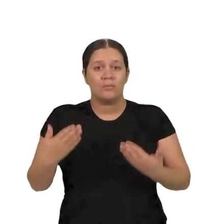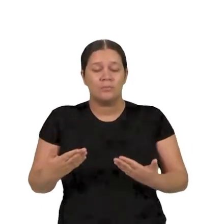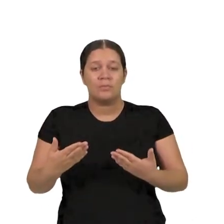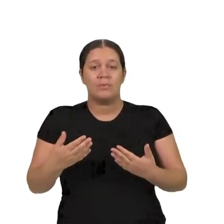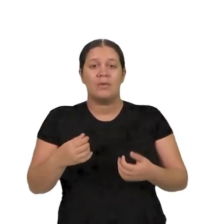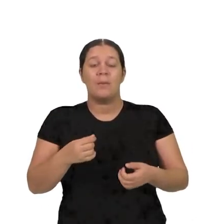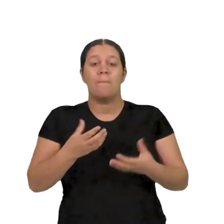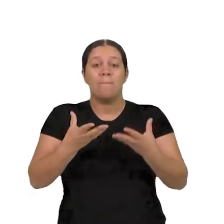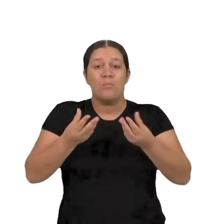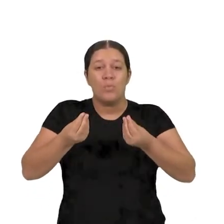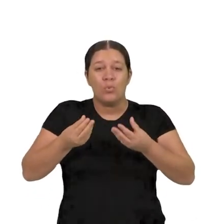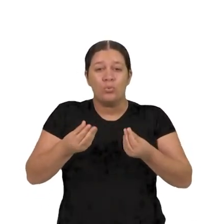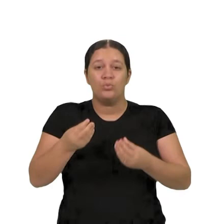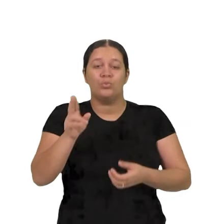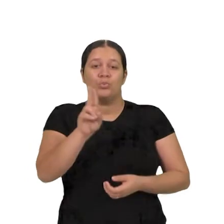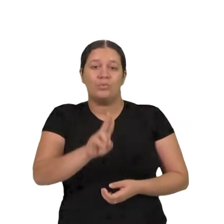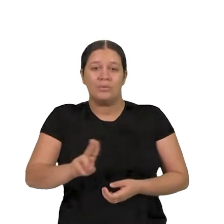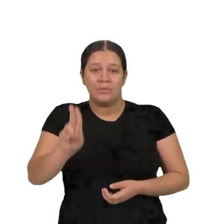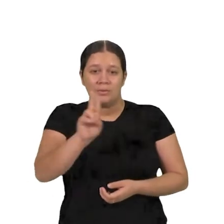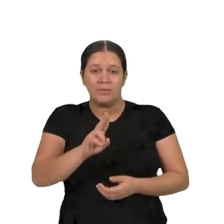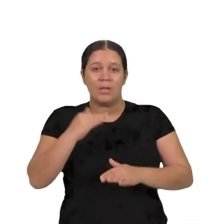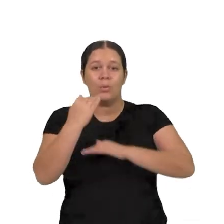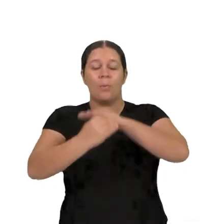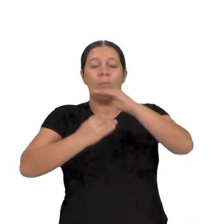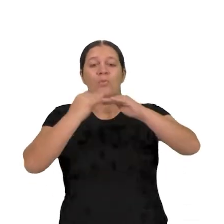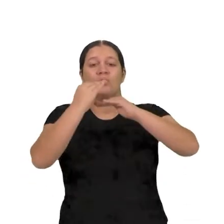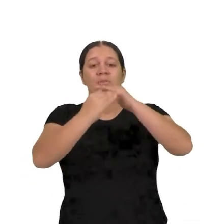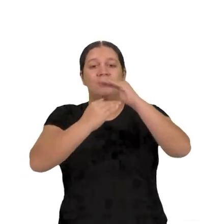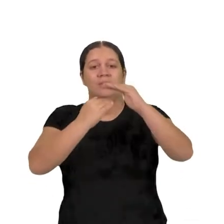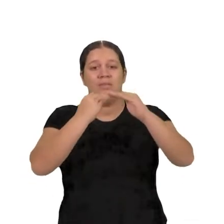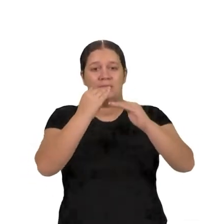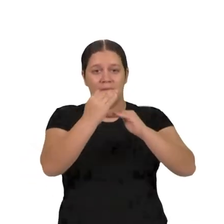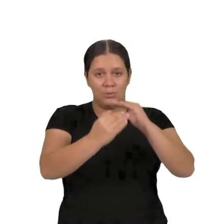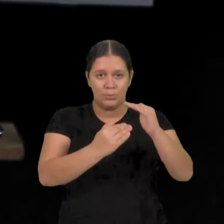são altamente úteis nesse processo de